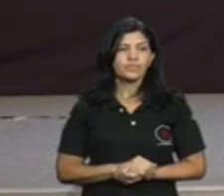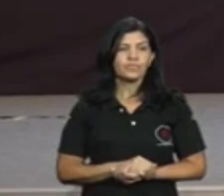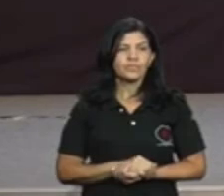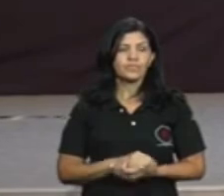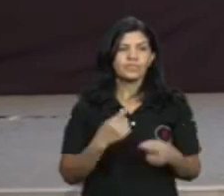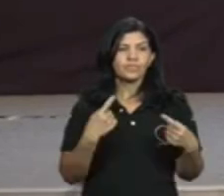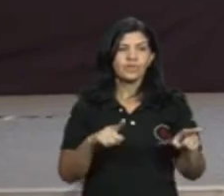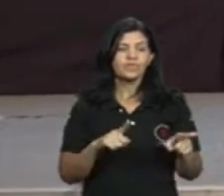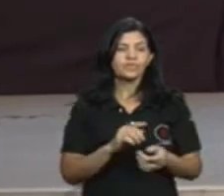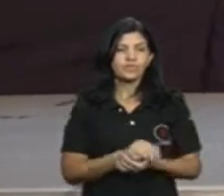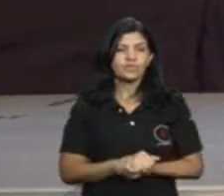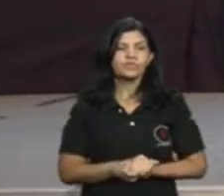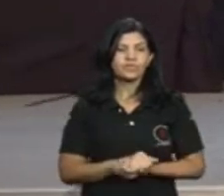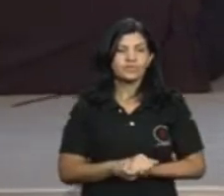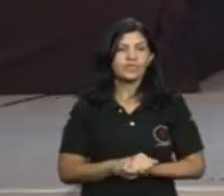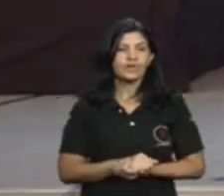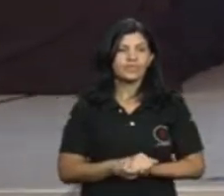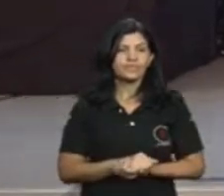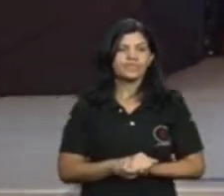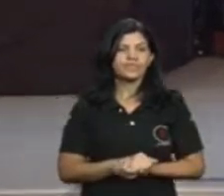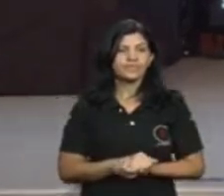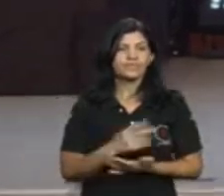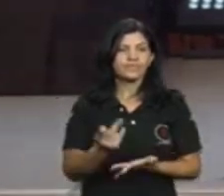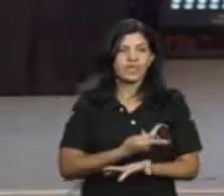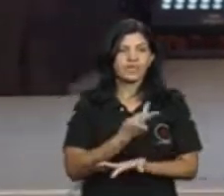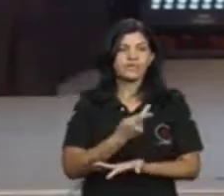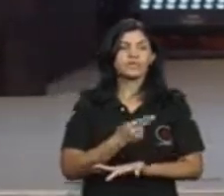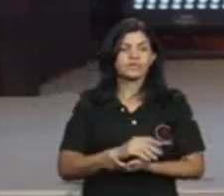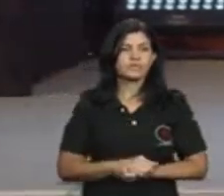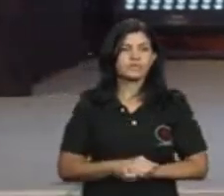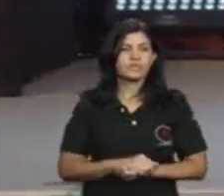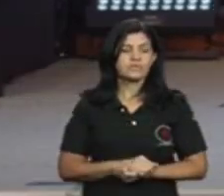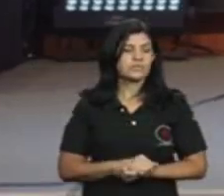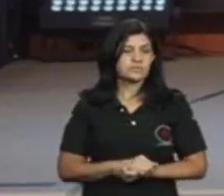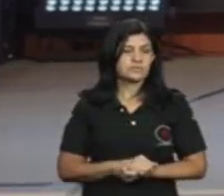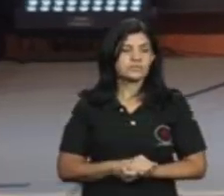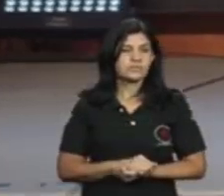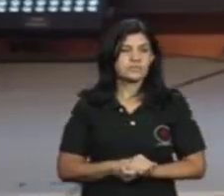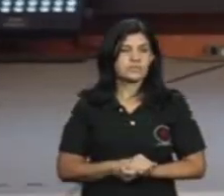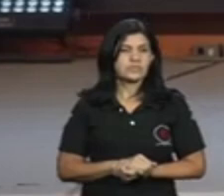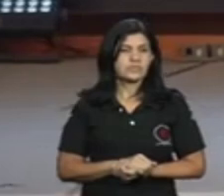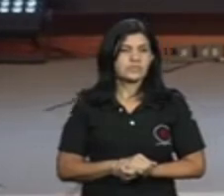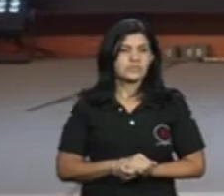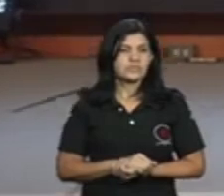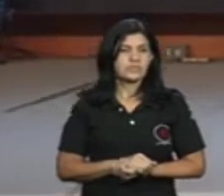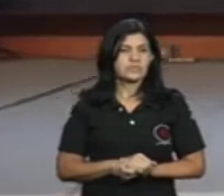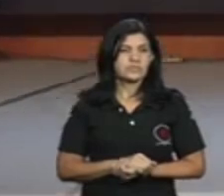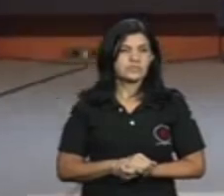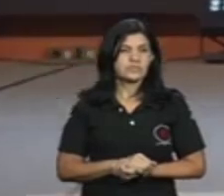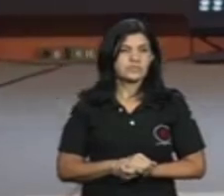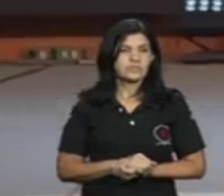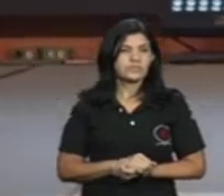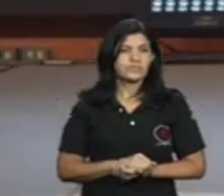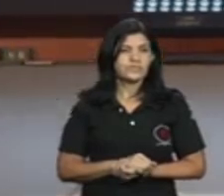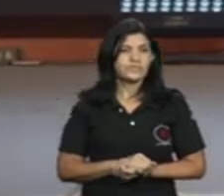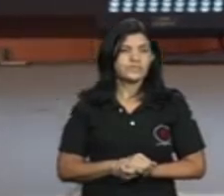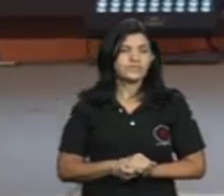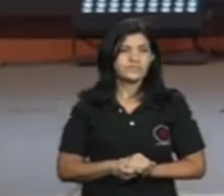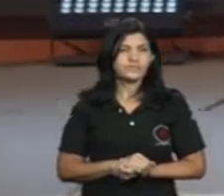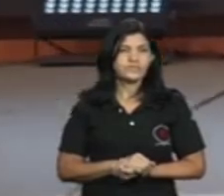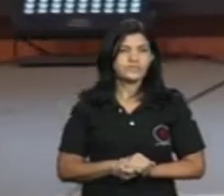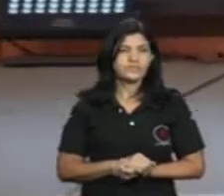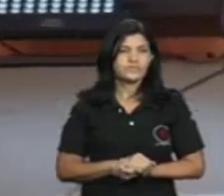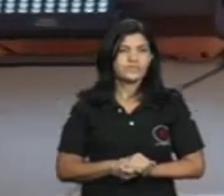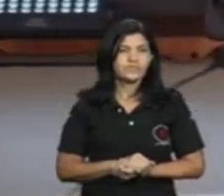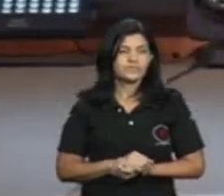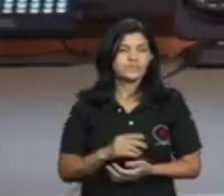no Paraná. E ontem ou anteontem, estou sem noção do tempo, a invasão no Instituto Luterano. E é isso